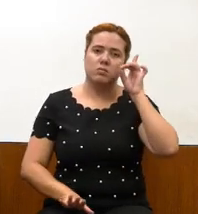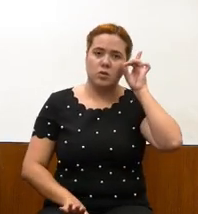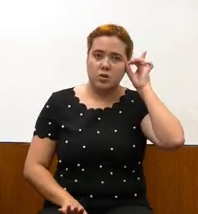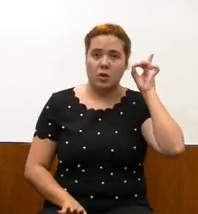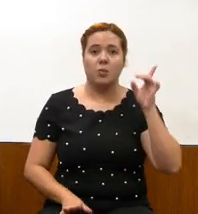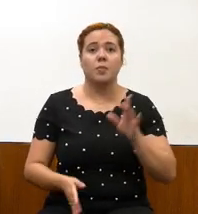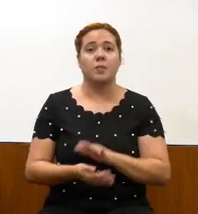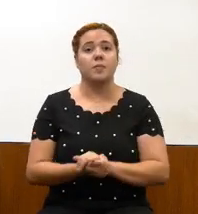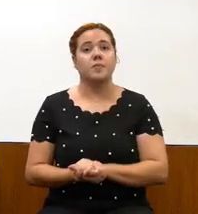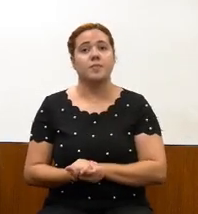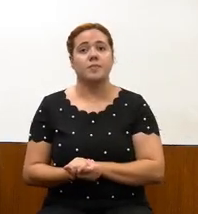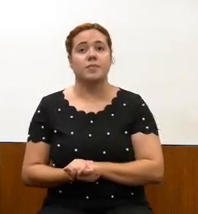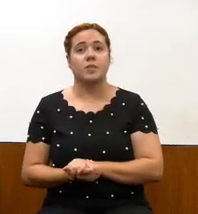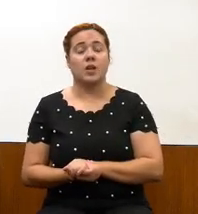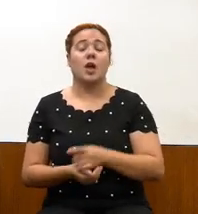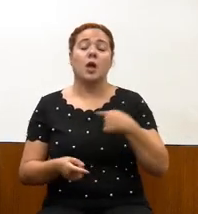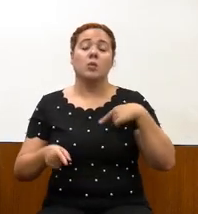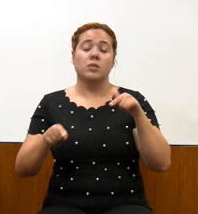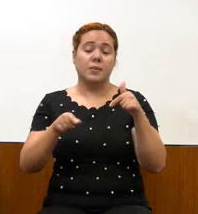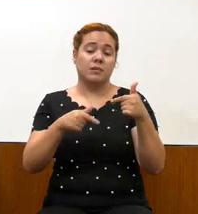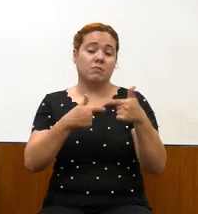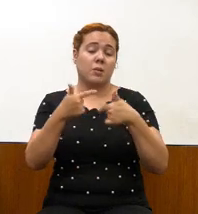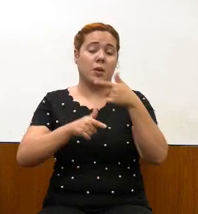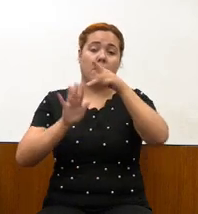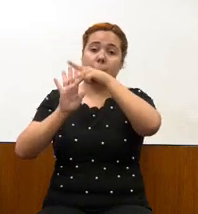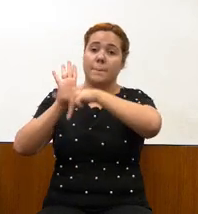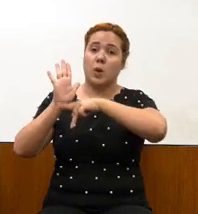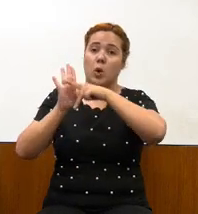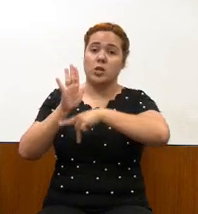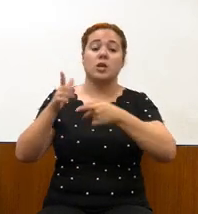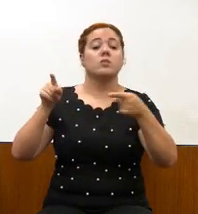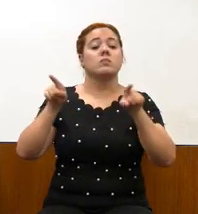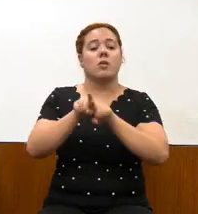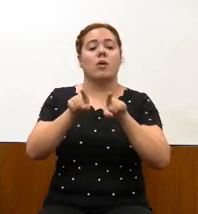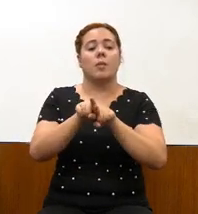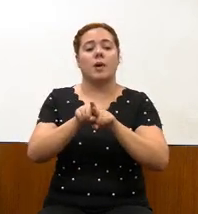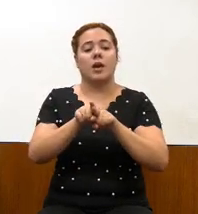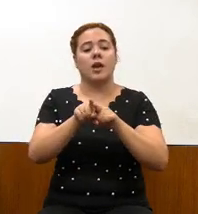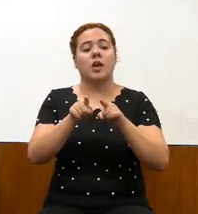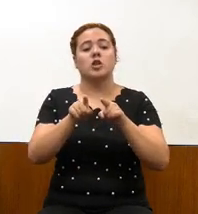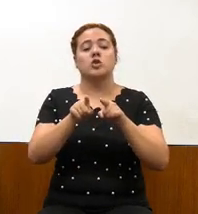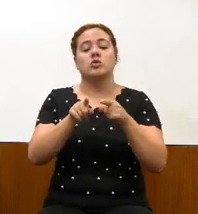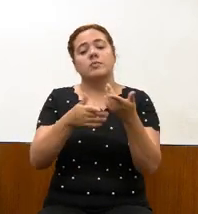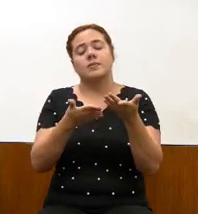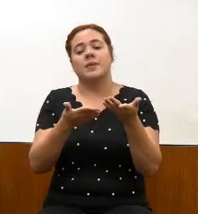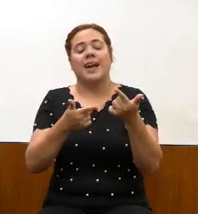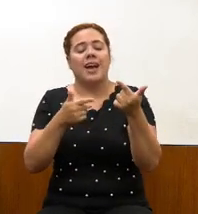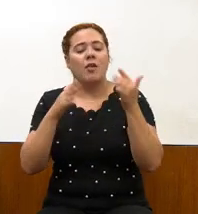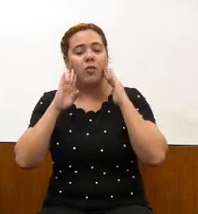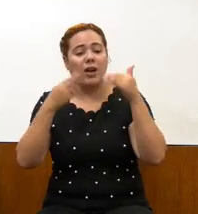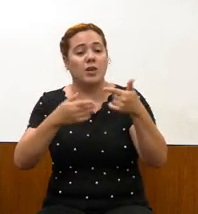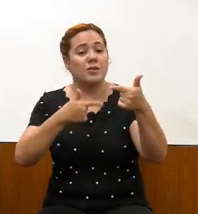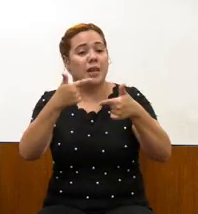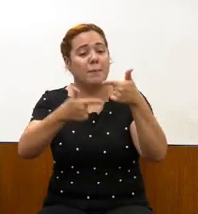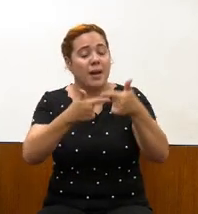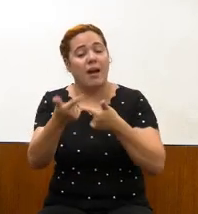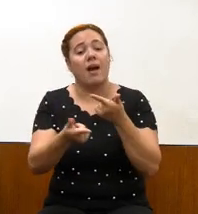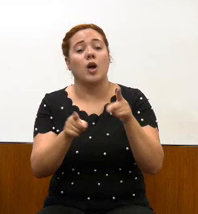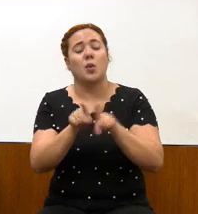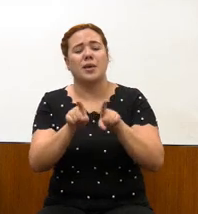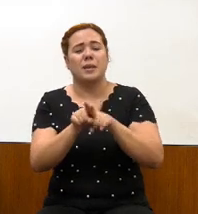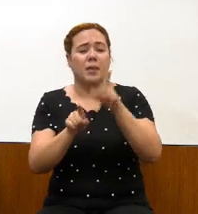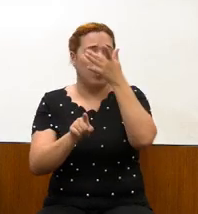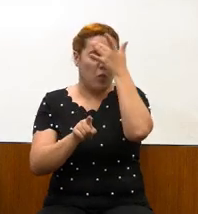um programa chamado Incluo, dentro do Mano Dao, que fala sobre empregabilidade e o envelhecimento, e só o nosso programa atinge mais